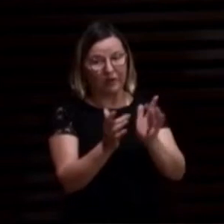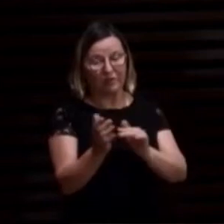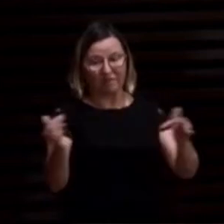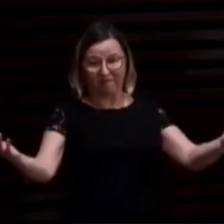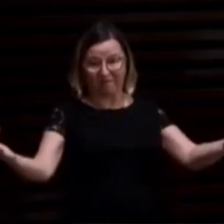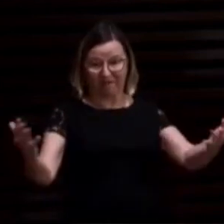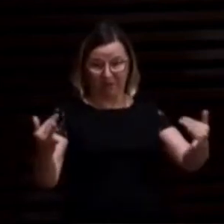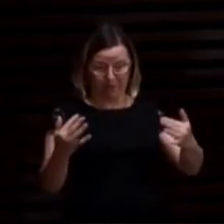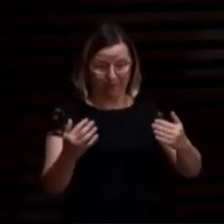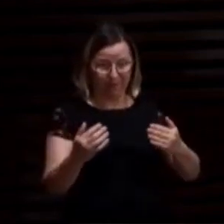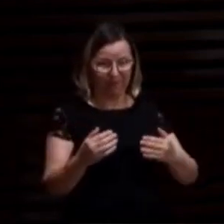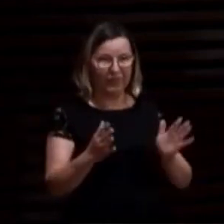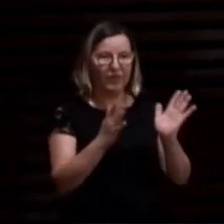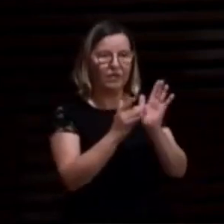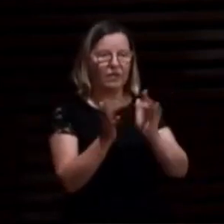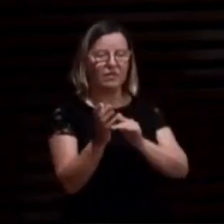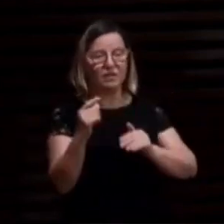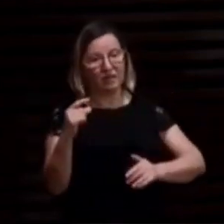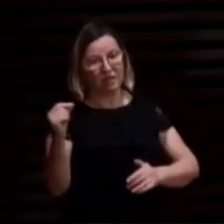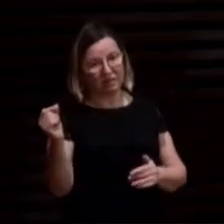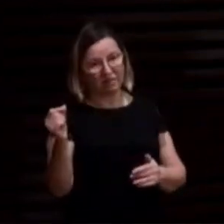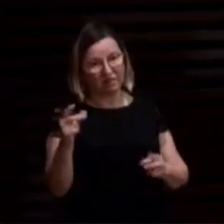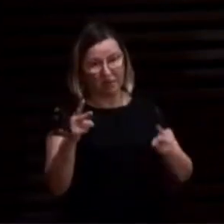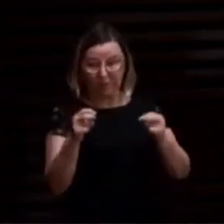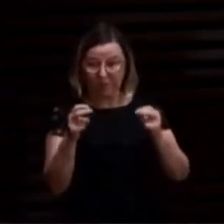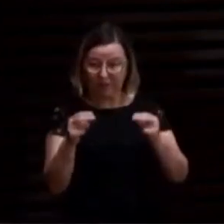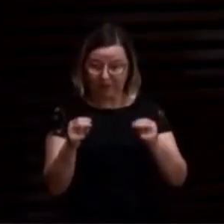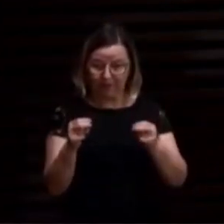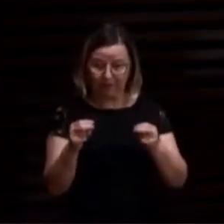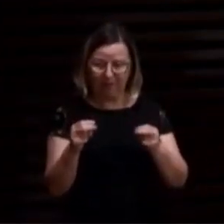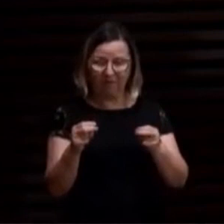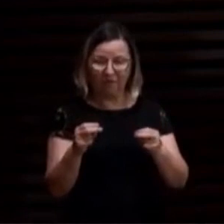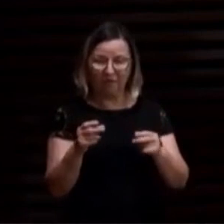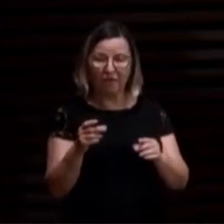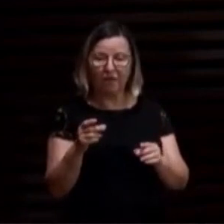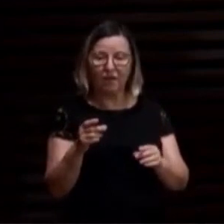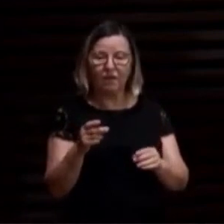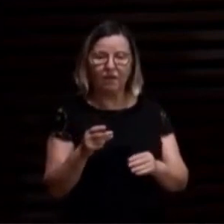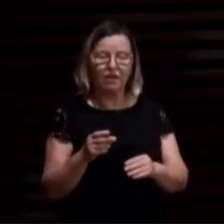buscar Jesus. Jesus saiu, ele percebeu e foi ao encontro